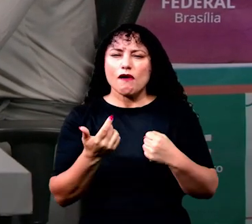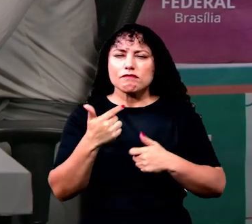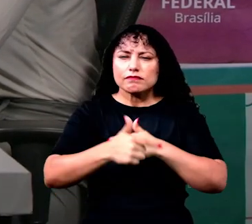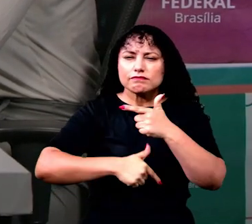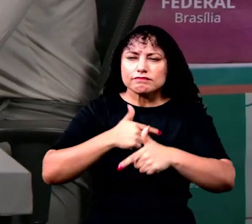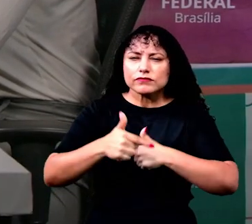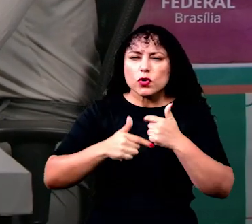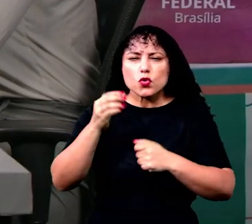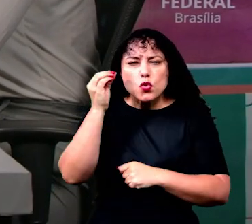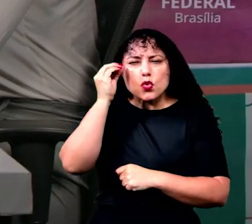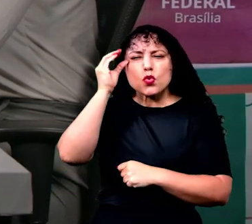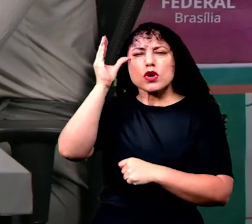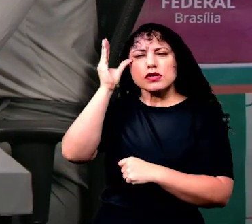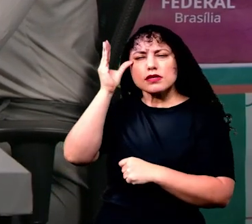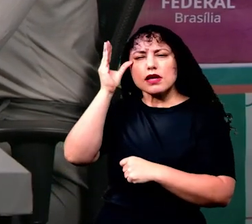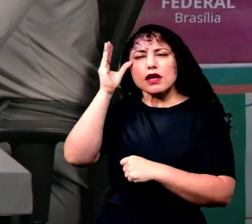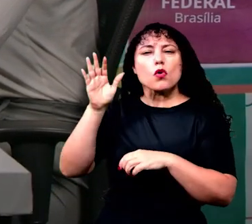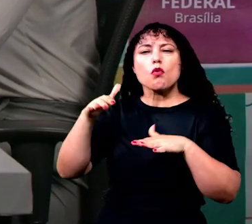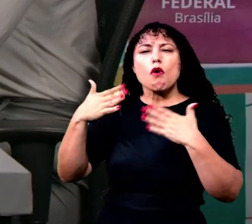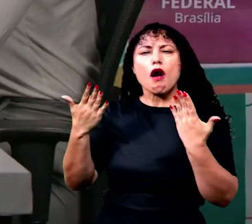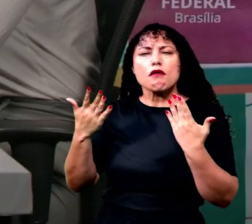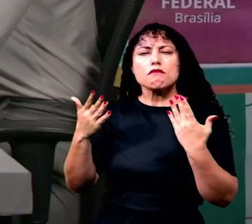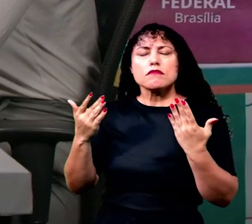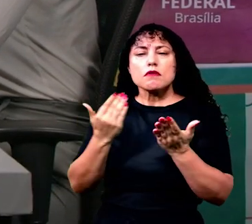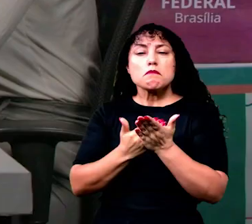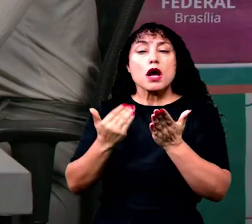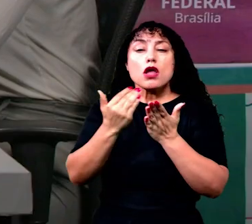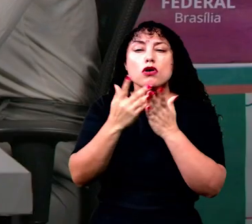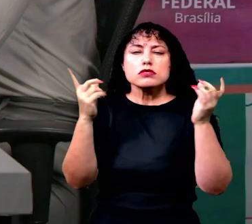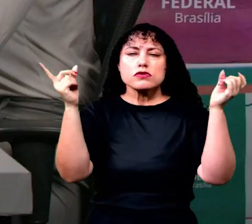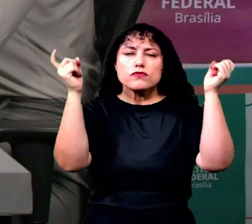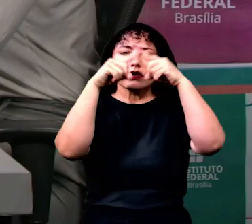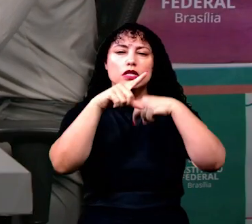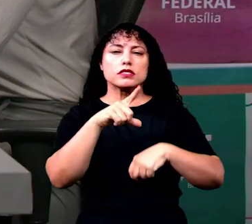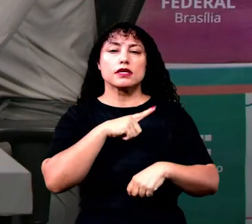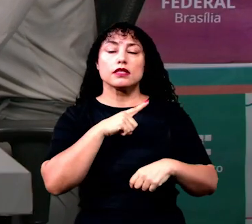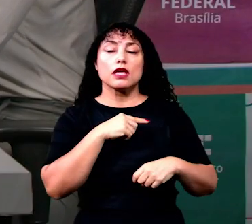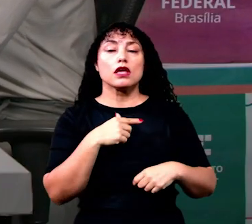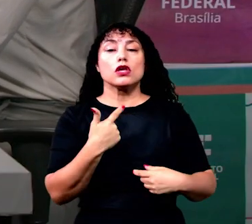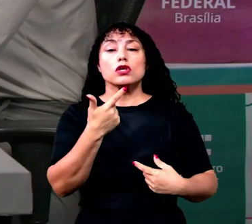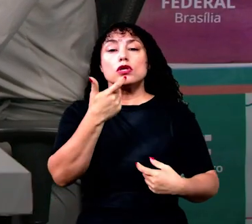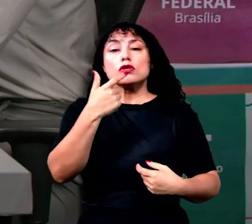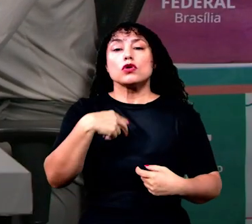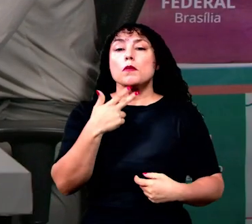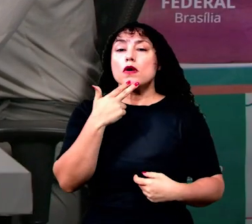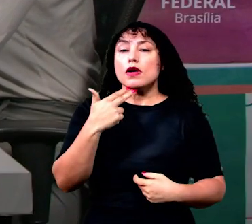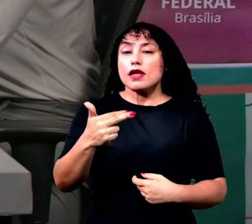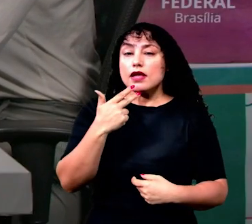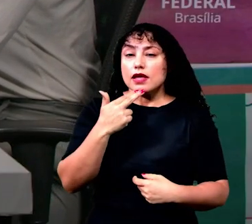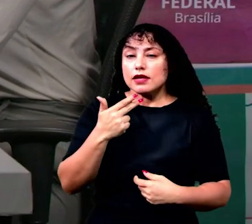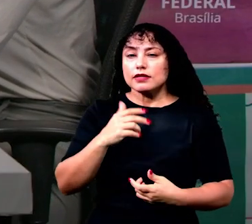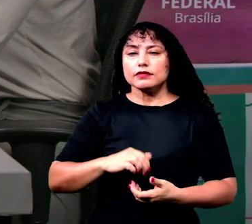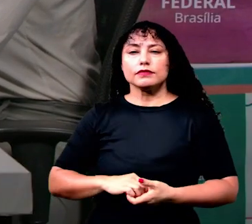o seu conhecimento? Quais são as maiores dificuldades que você tem com a questão do idioma?